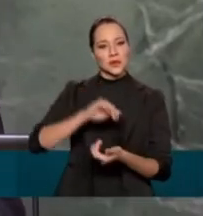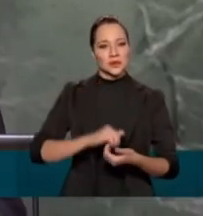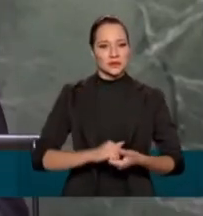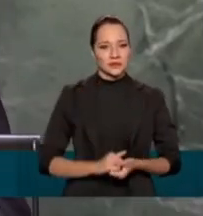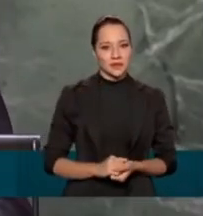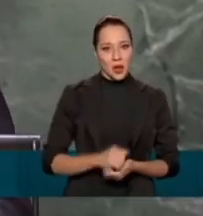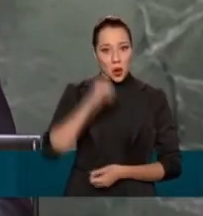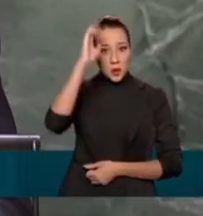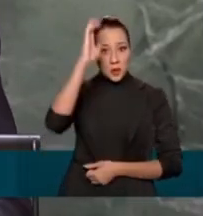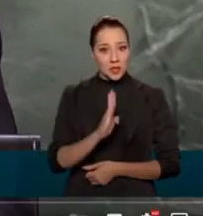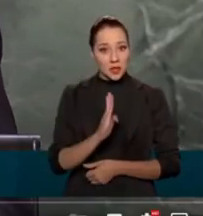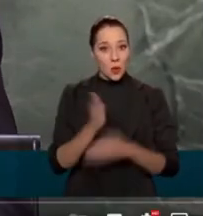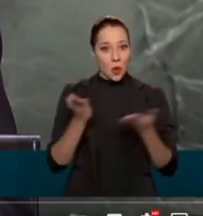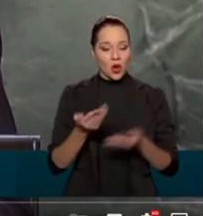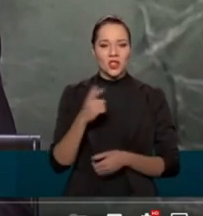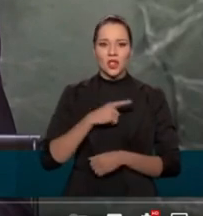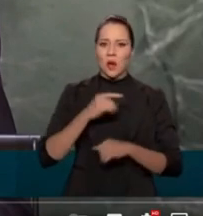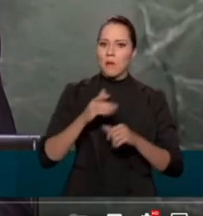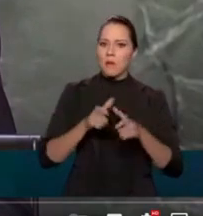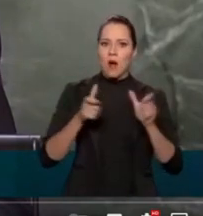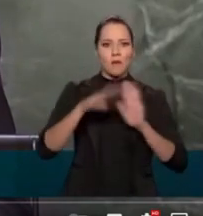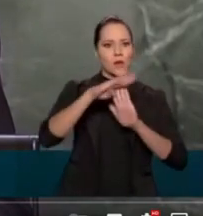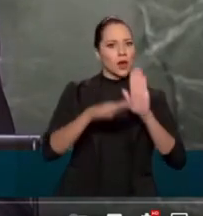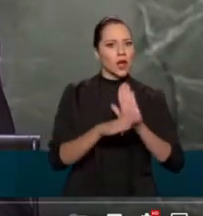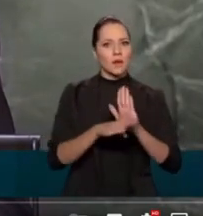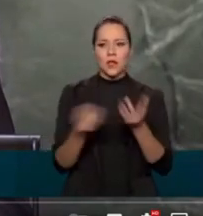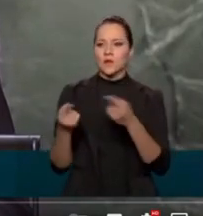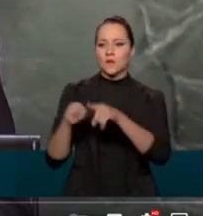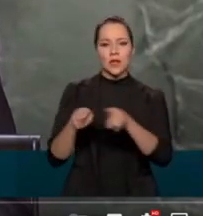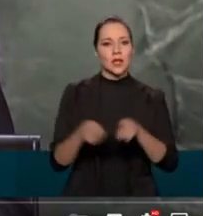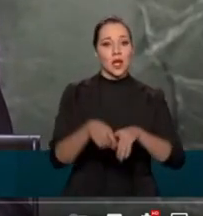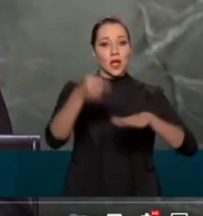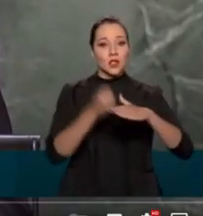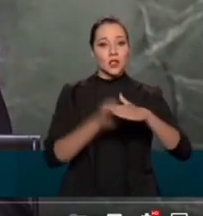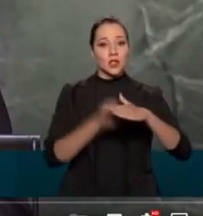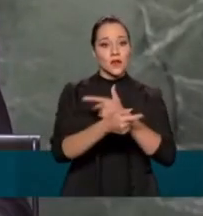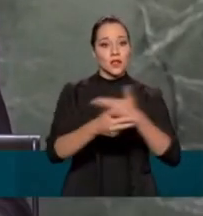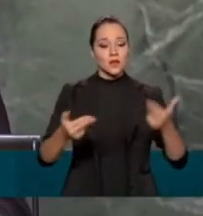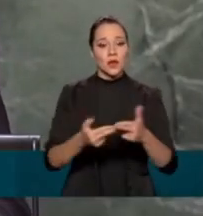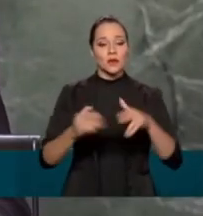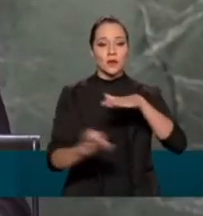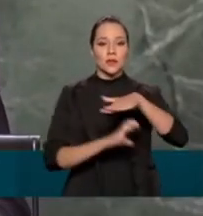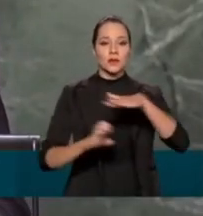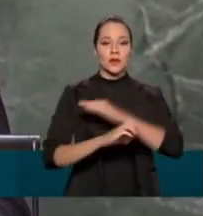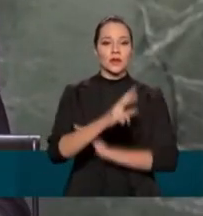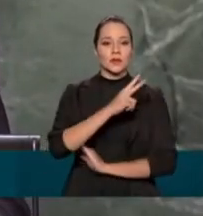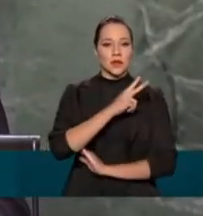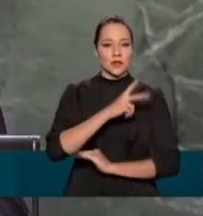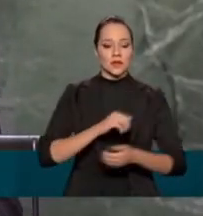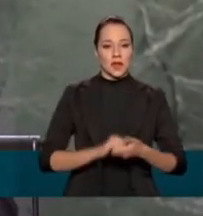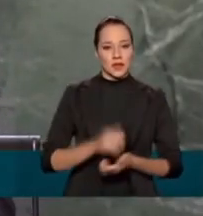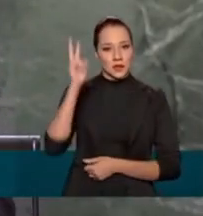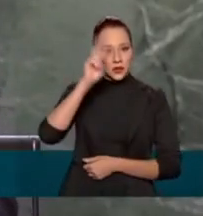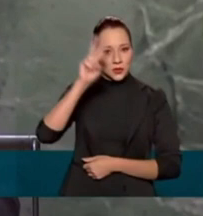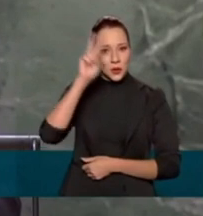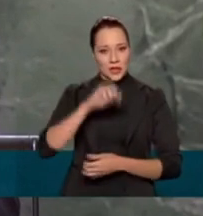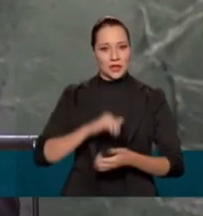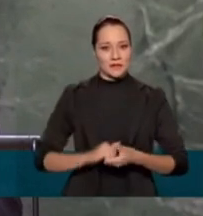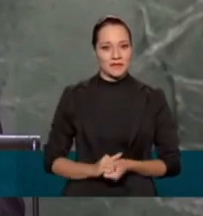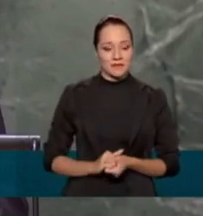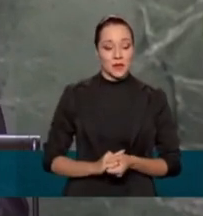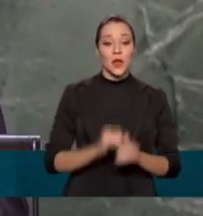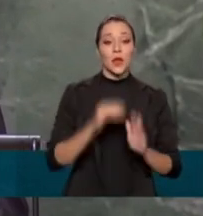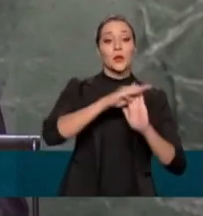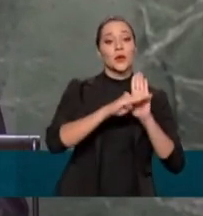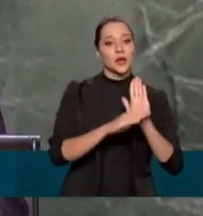O Brasil possui o maior programa de parceria de investimentos com existiu a privada de sua história